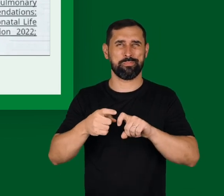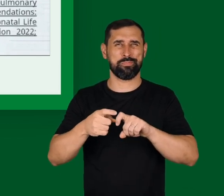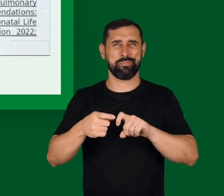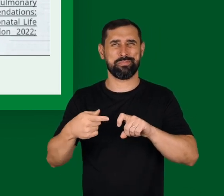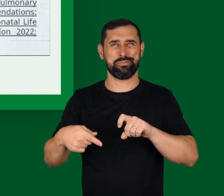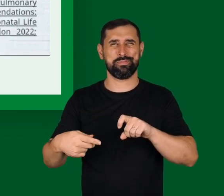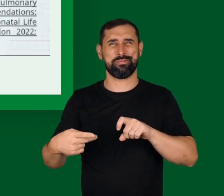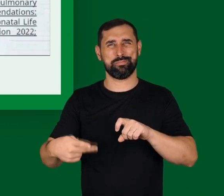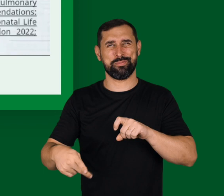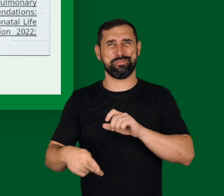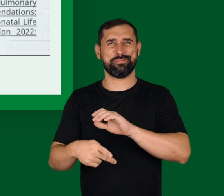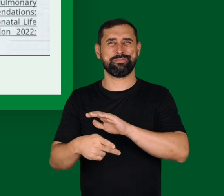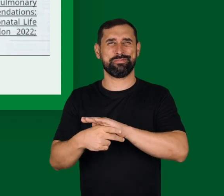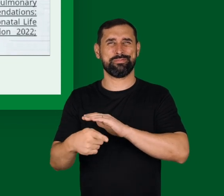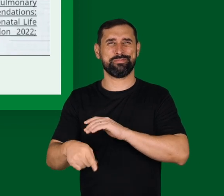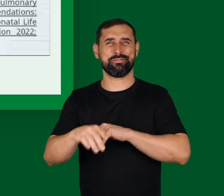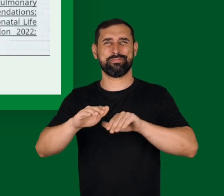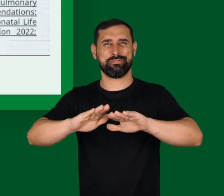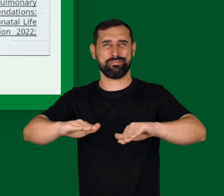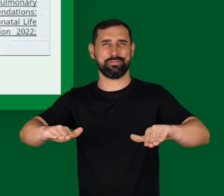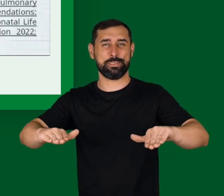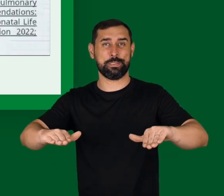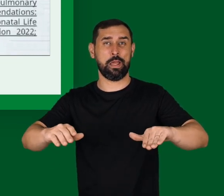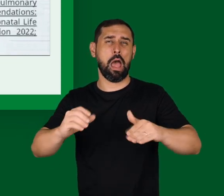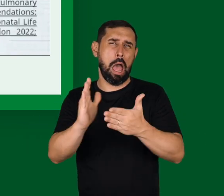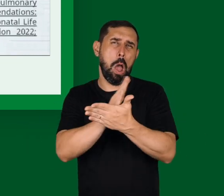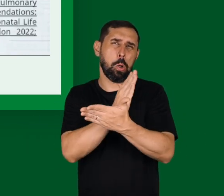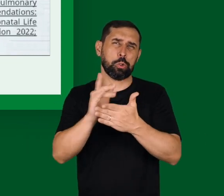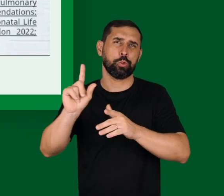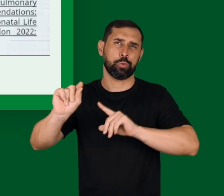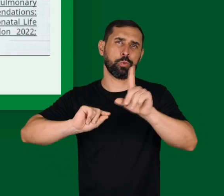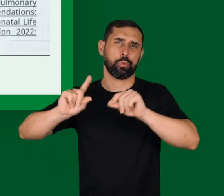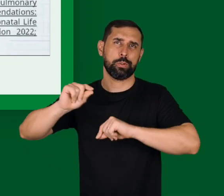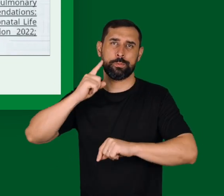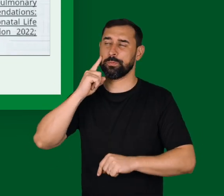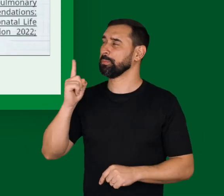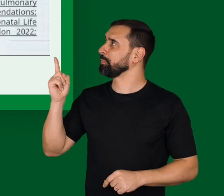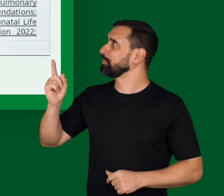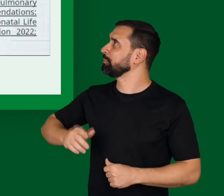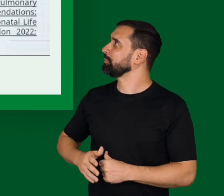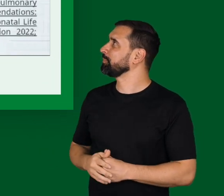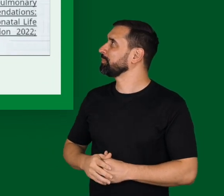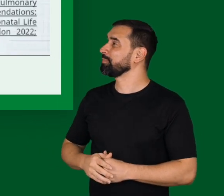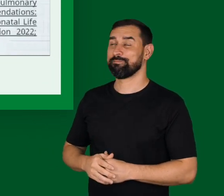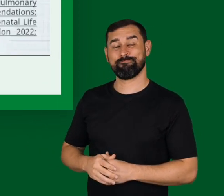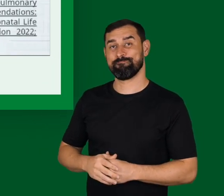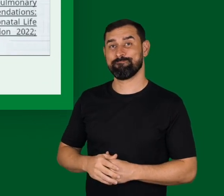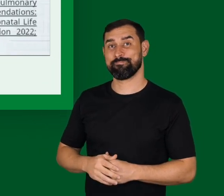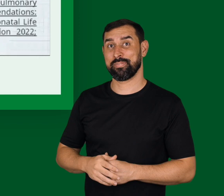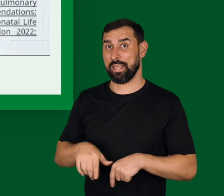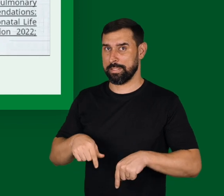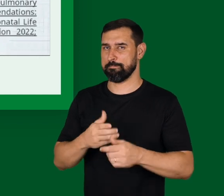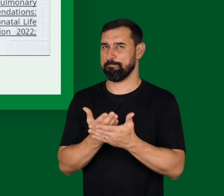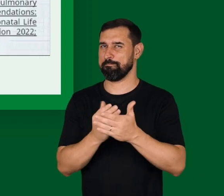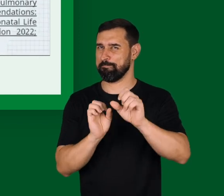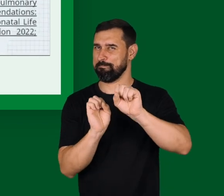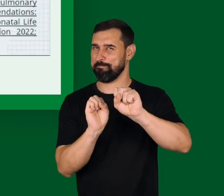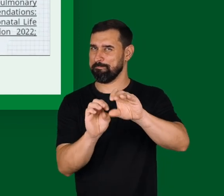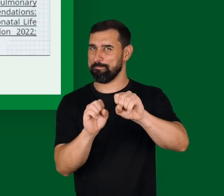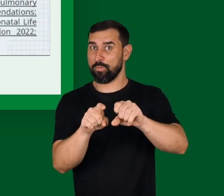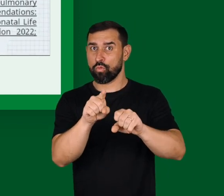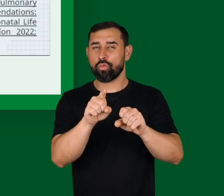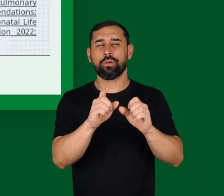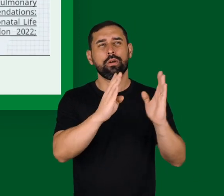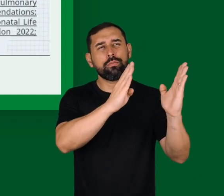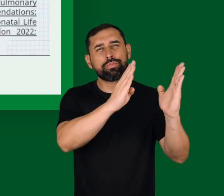reanimação pediátrica, aqui estão alguns deles, e era isso que eu queria colocar, né, para vocês aqui nessa